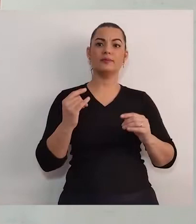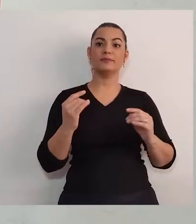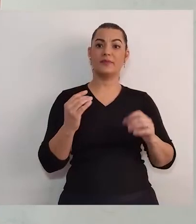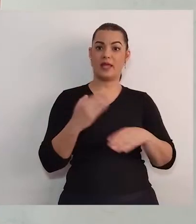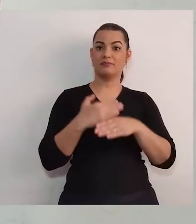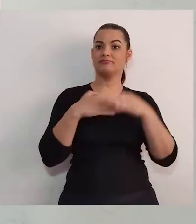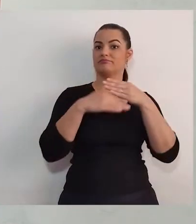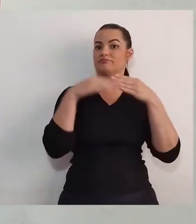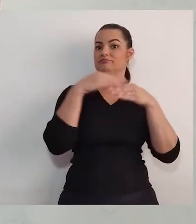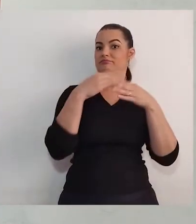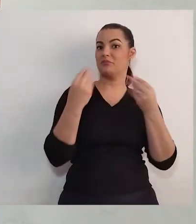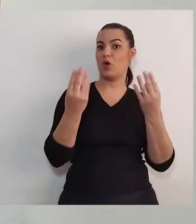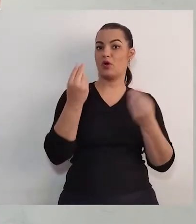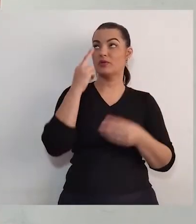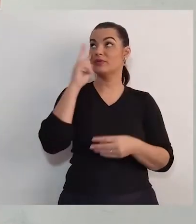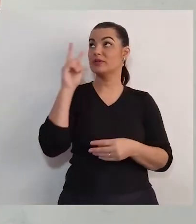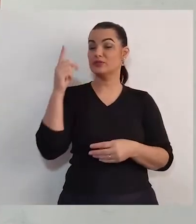vez.